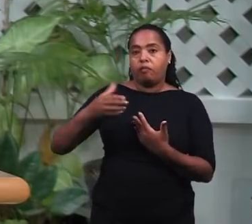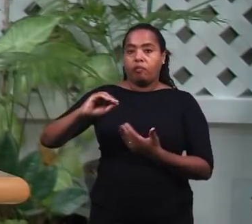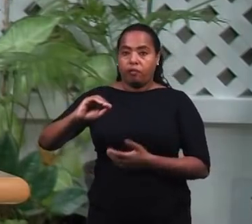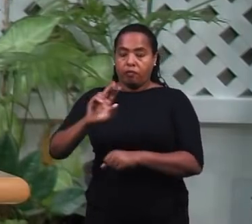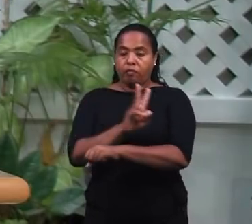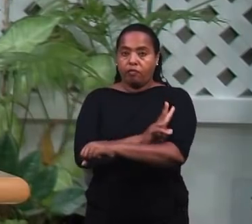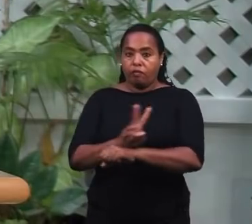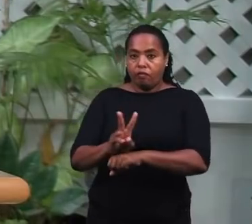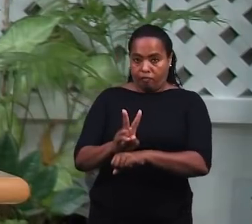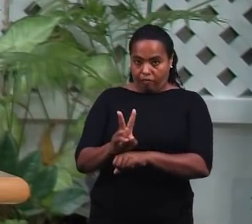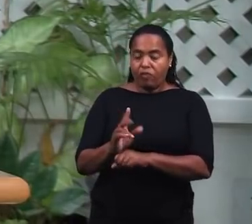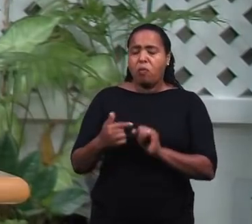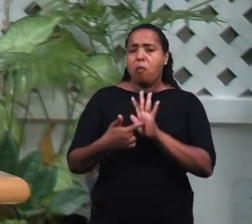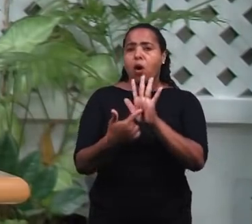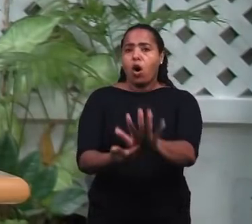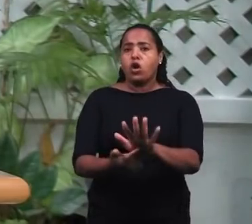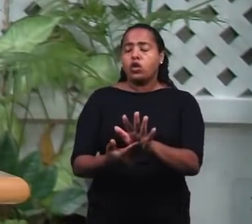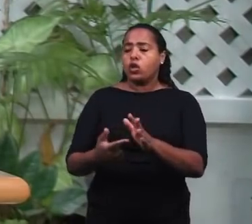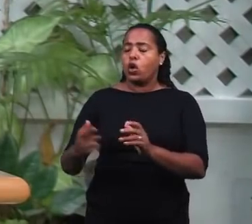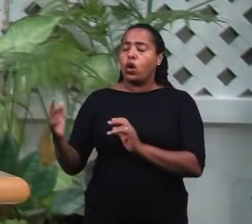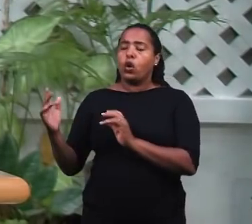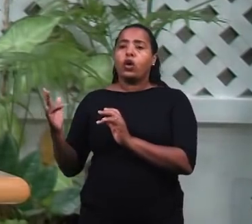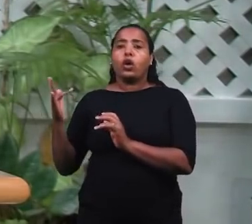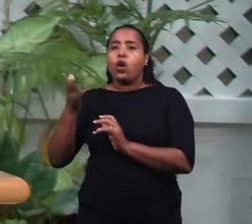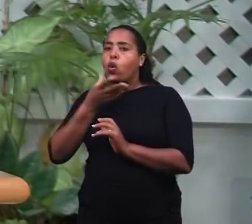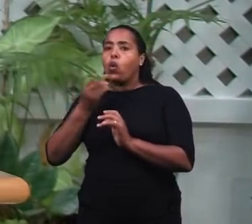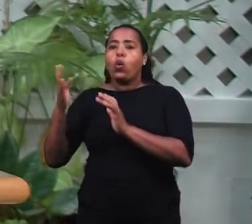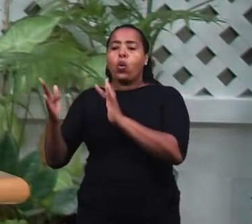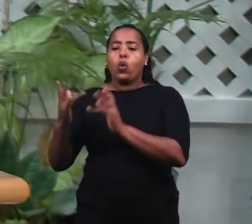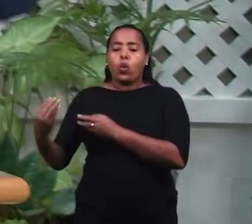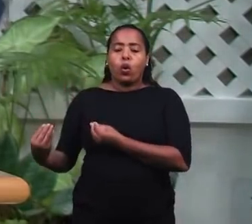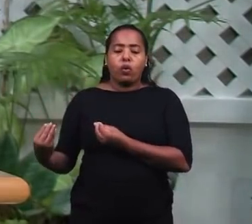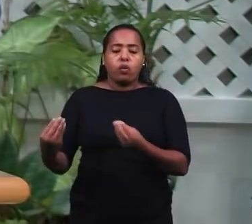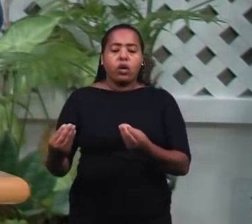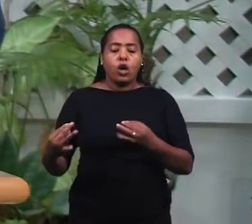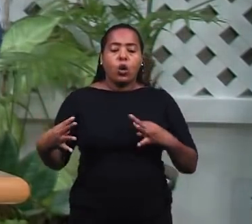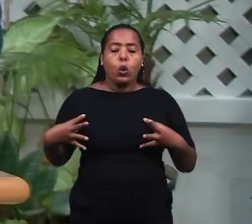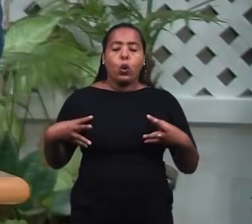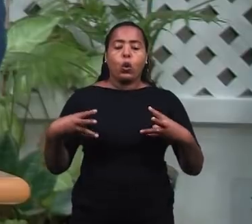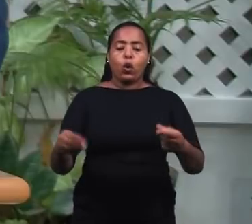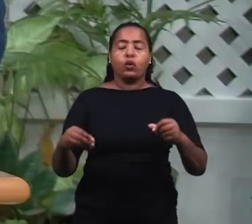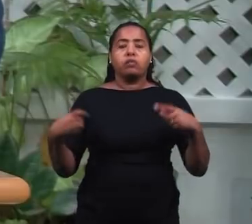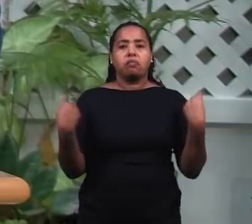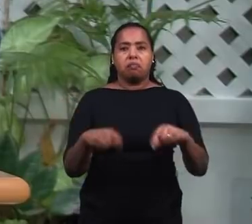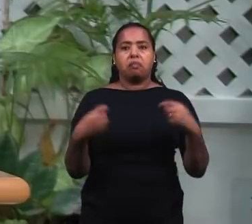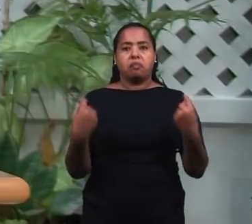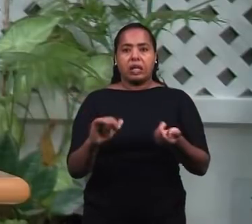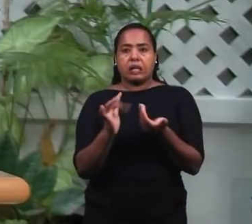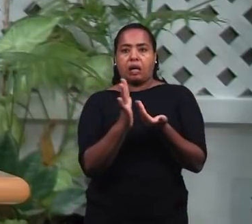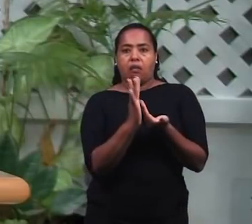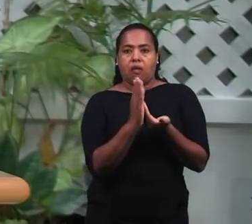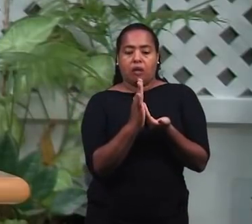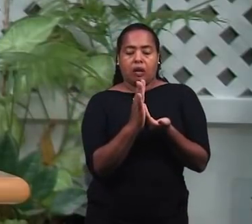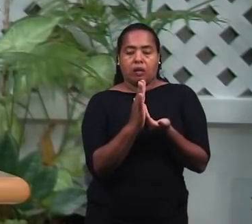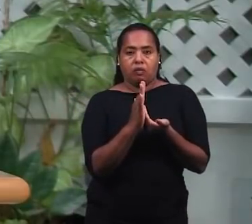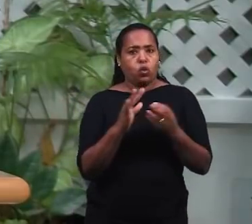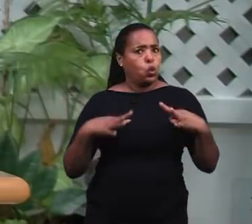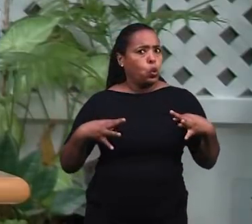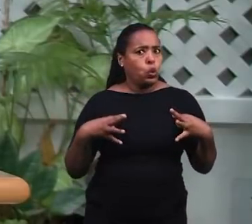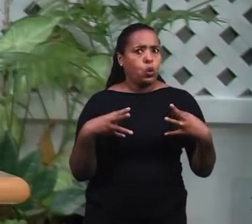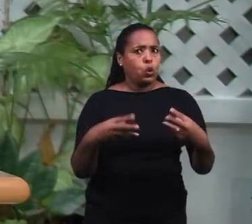assim: está dando o noivo, todos tinham que ter as candeias. Todos